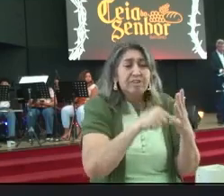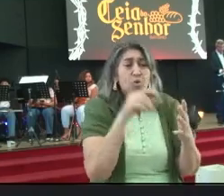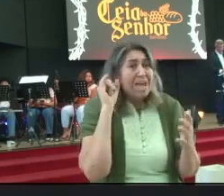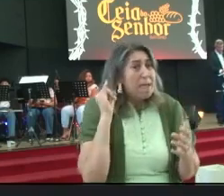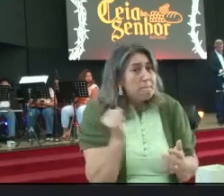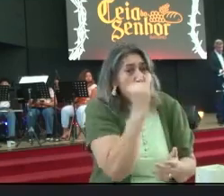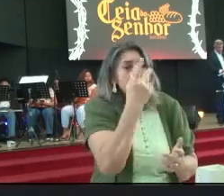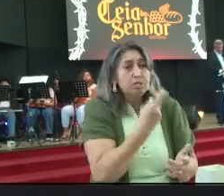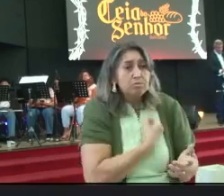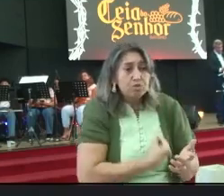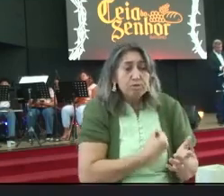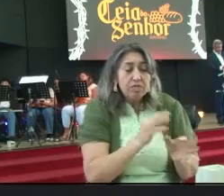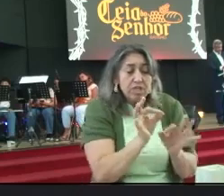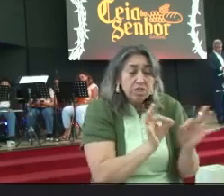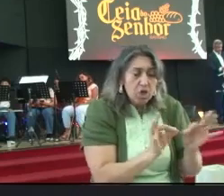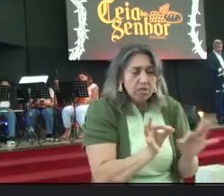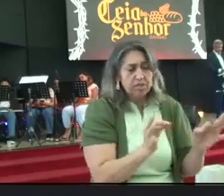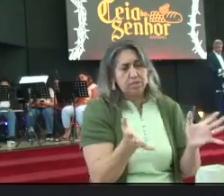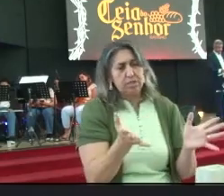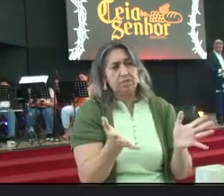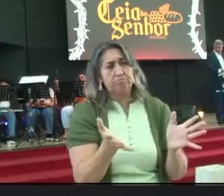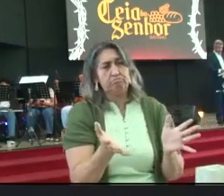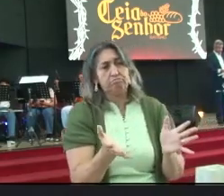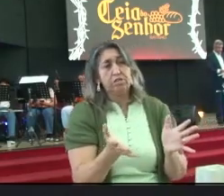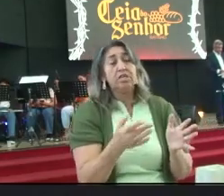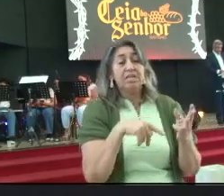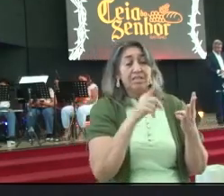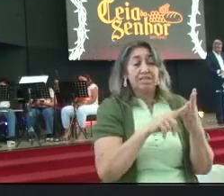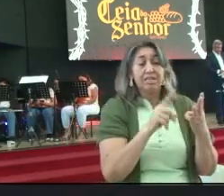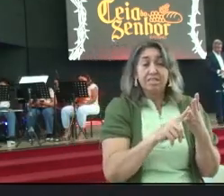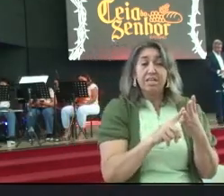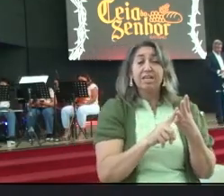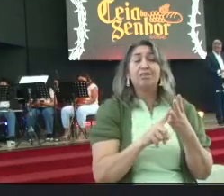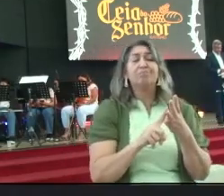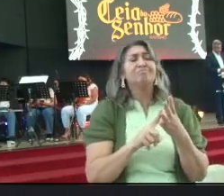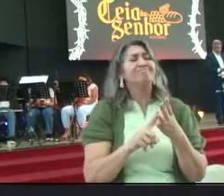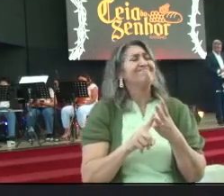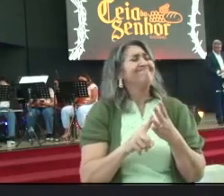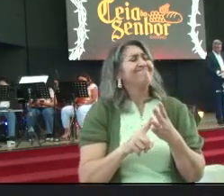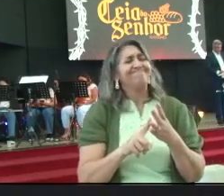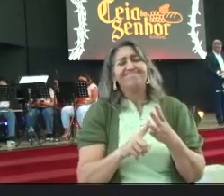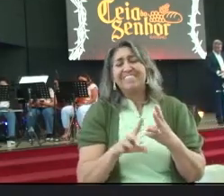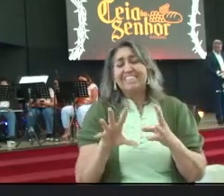terminar, adote a fidelidade como algo